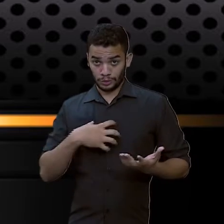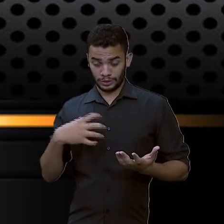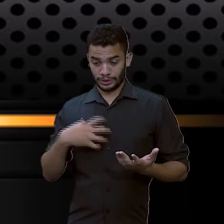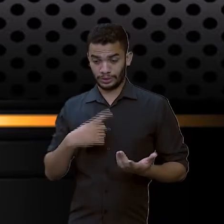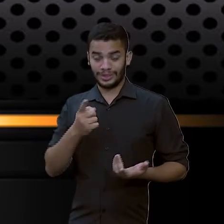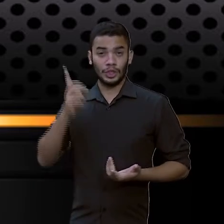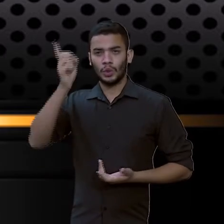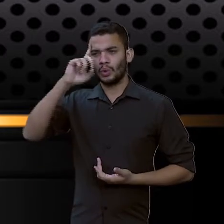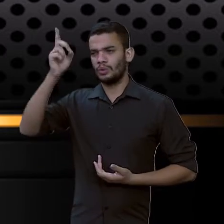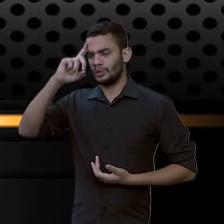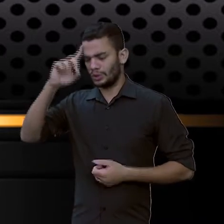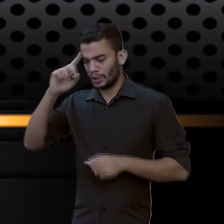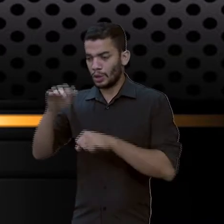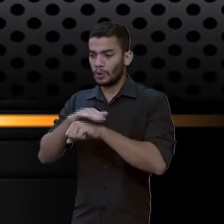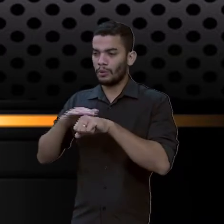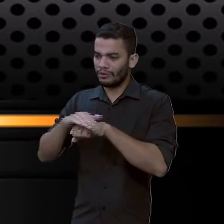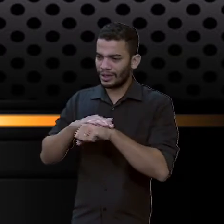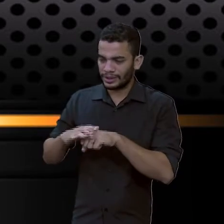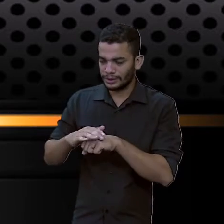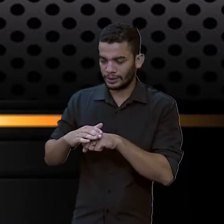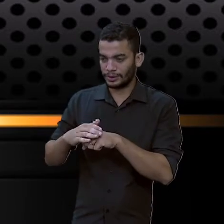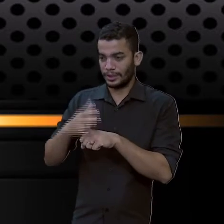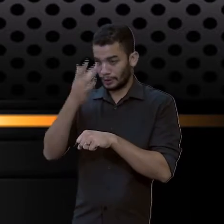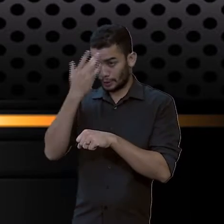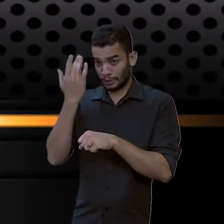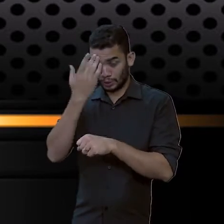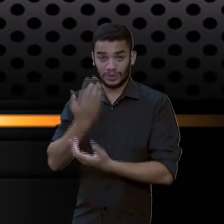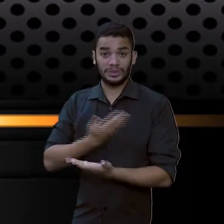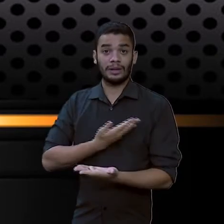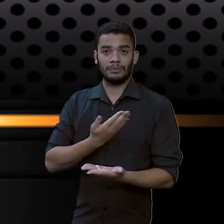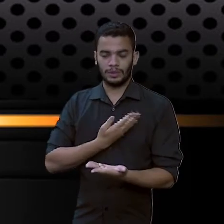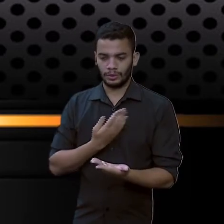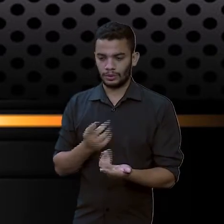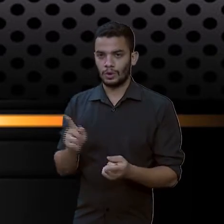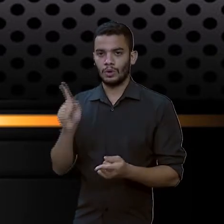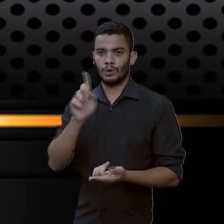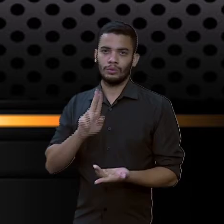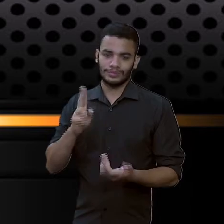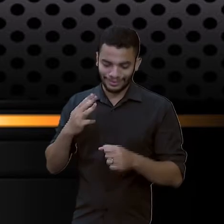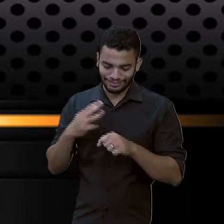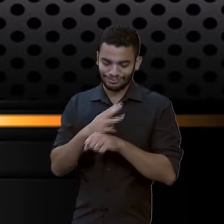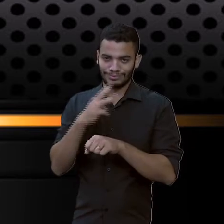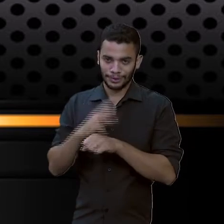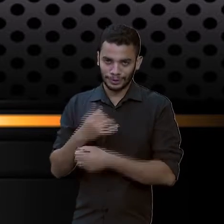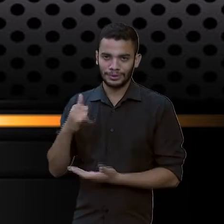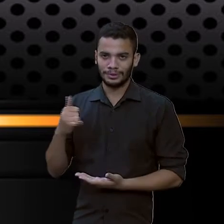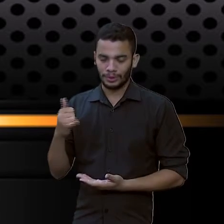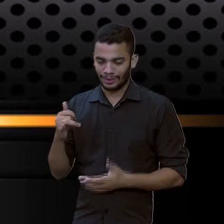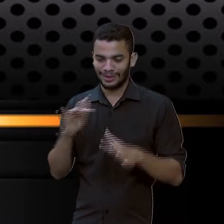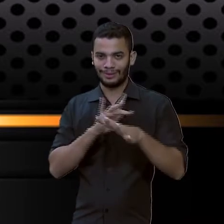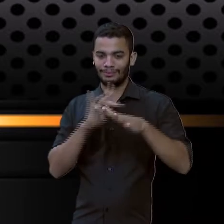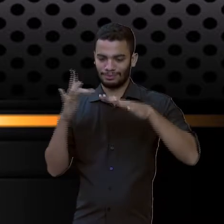dia, através das mensagens de celular, nas rodas de conversa ou redes sociais. Na tela,